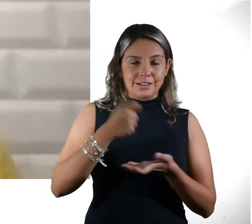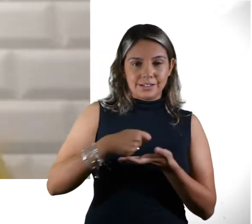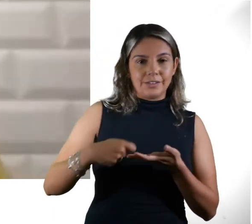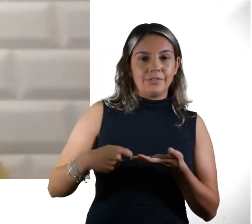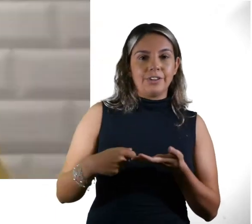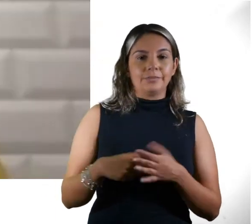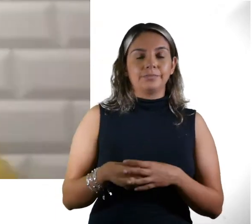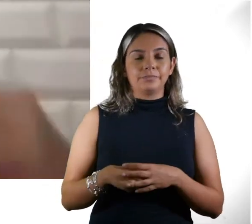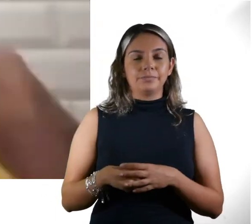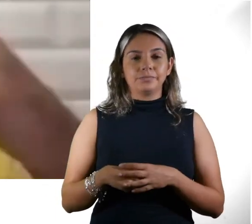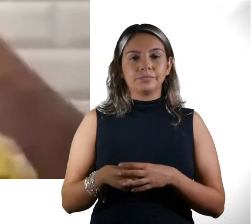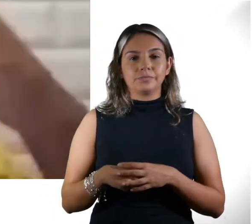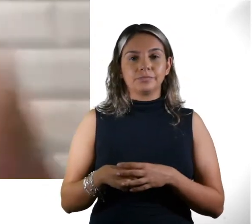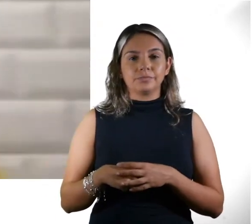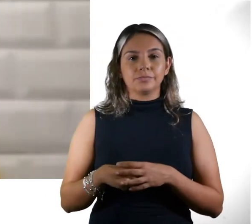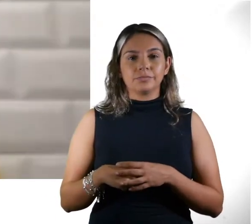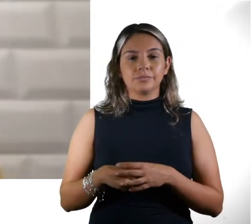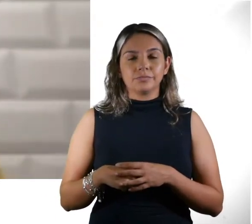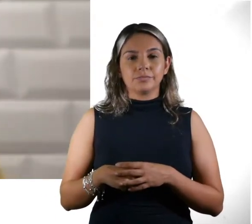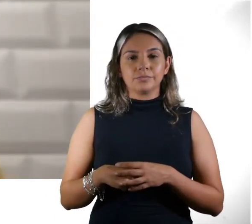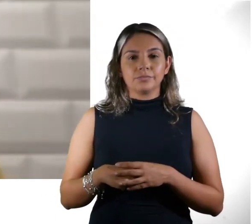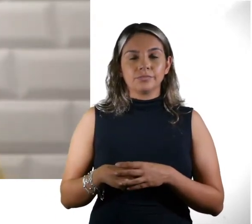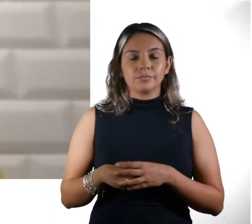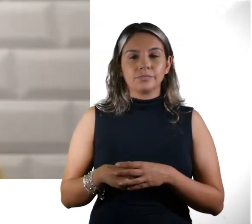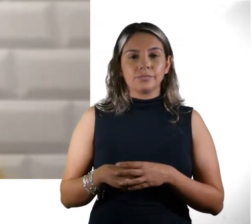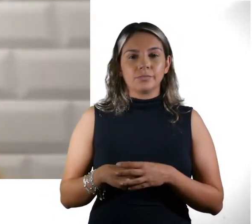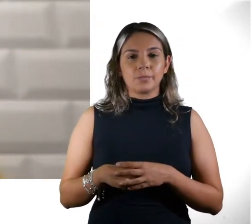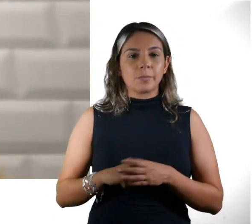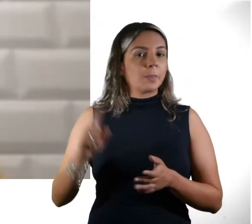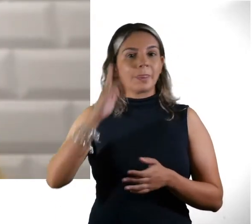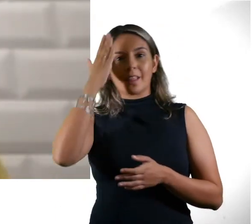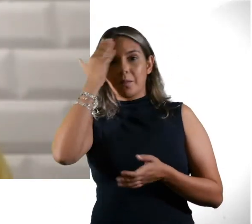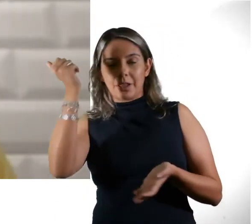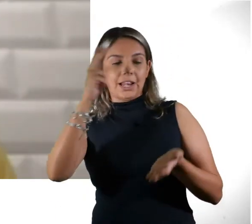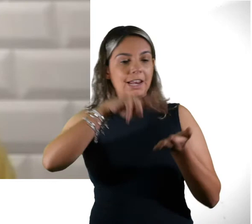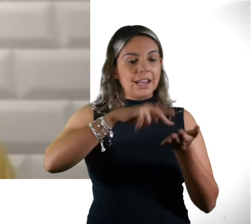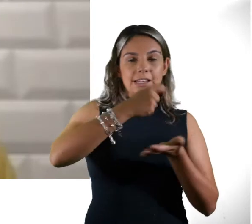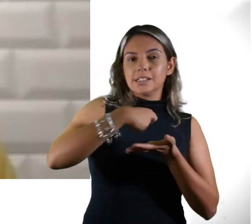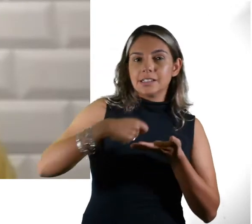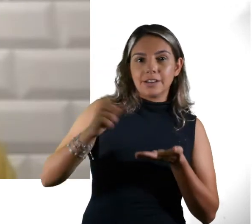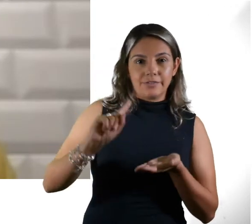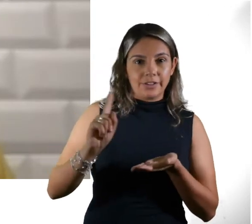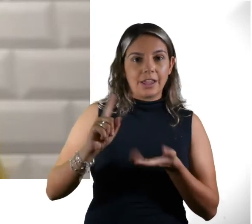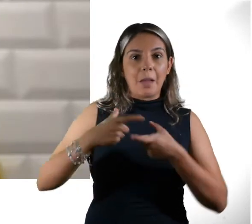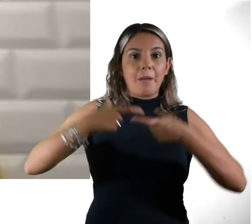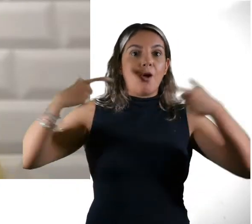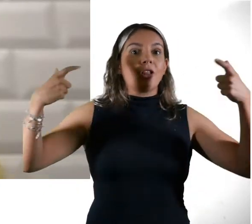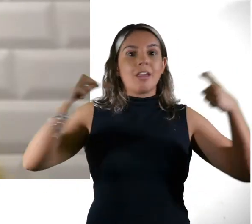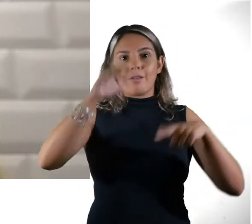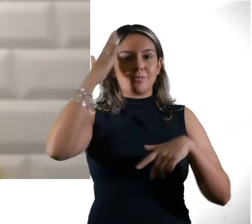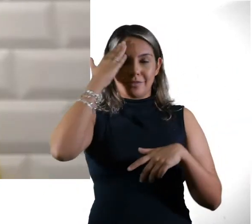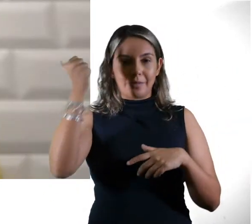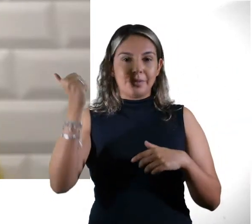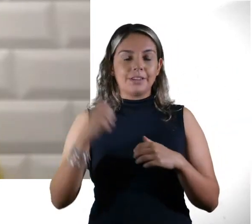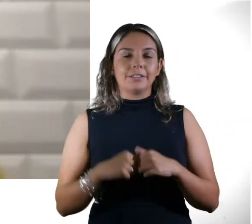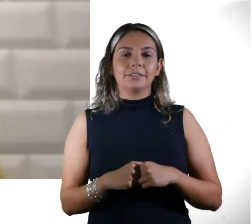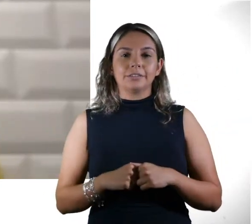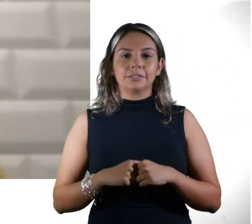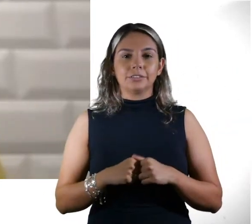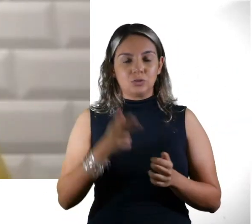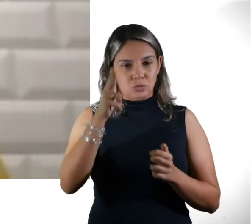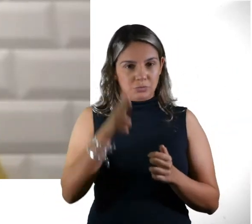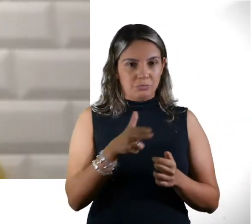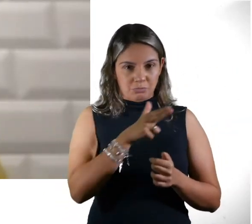escrever. Mesmo as pessoas da aristocracia não sabiam ler nem escrever, na sua maioria. Portanto,